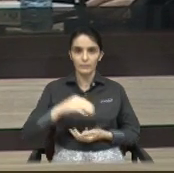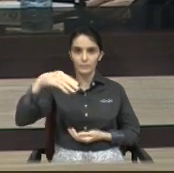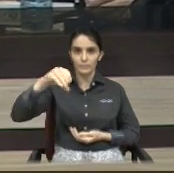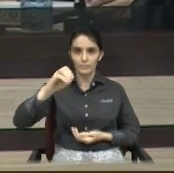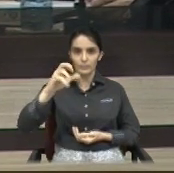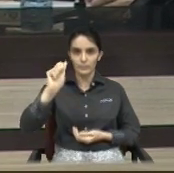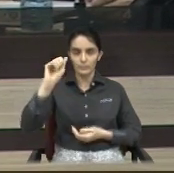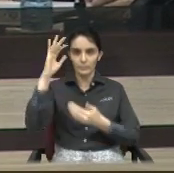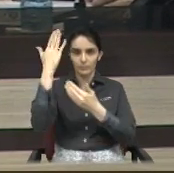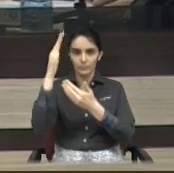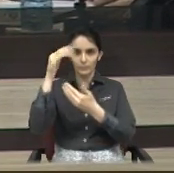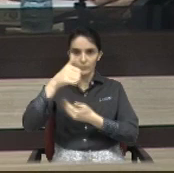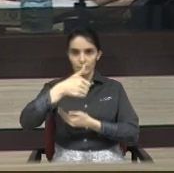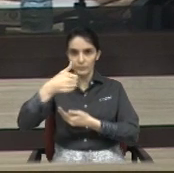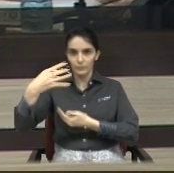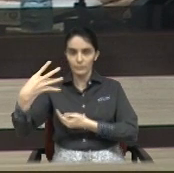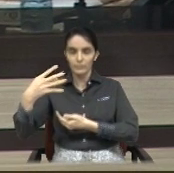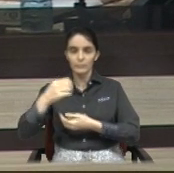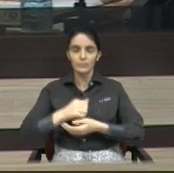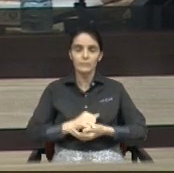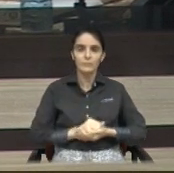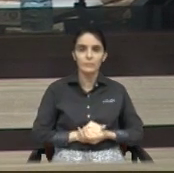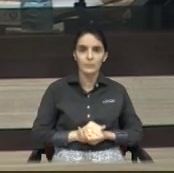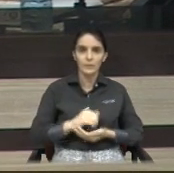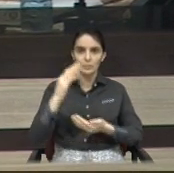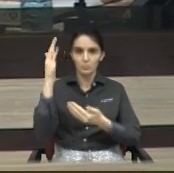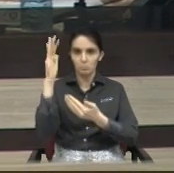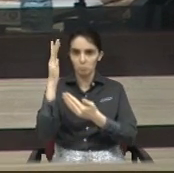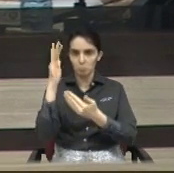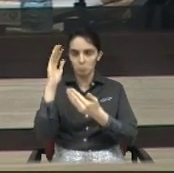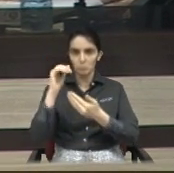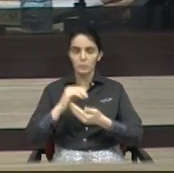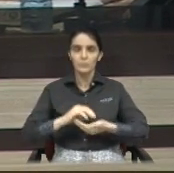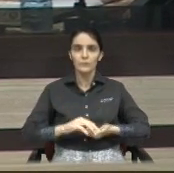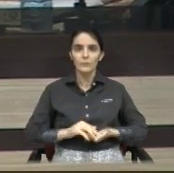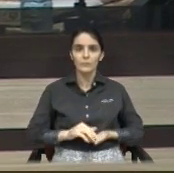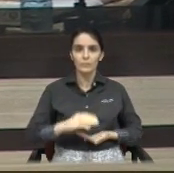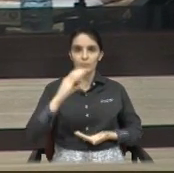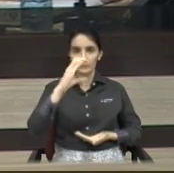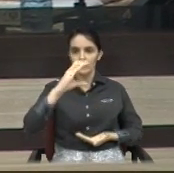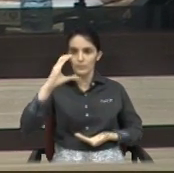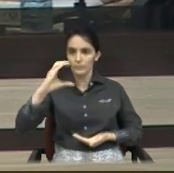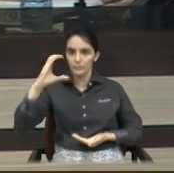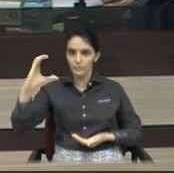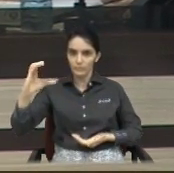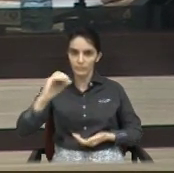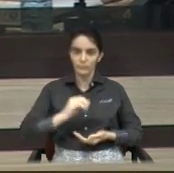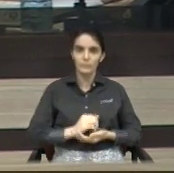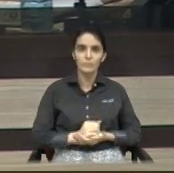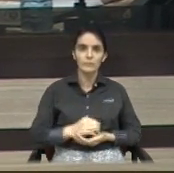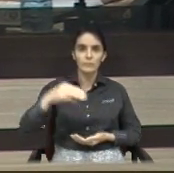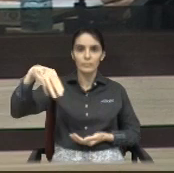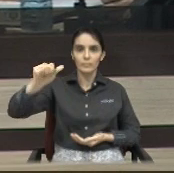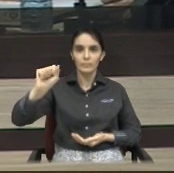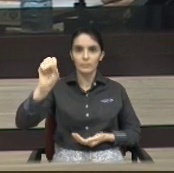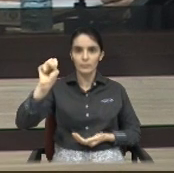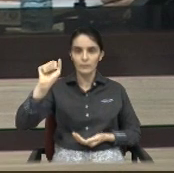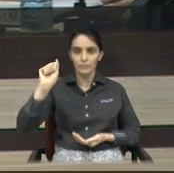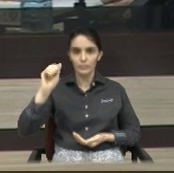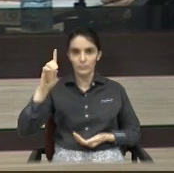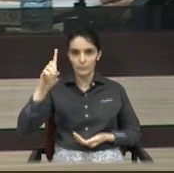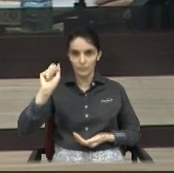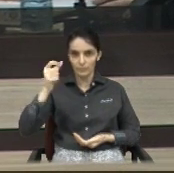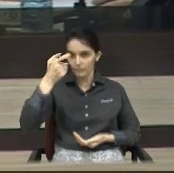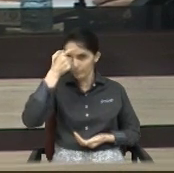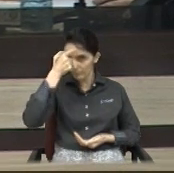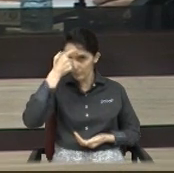Moção de aplausos 114/2016. Moção de aplausos ao CCC Massada, curso de